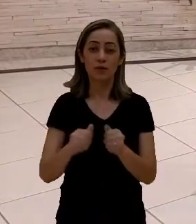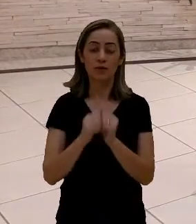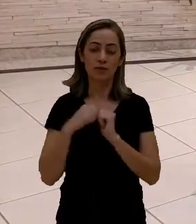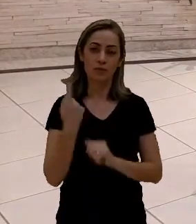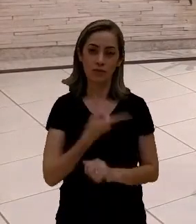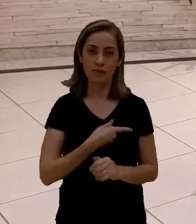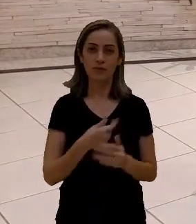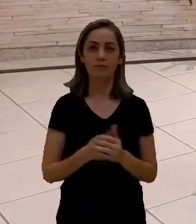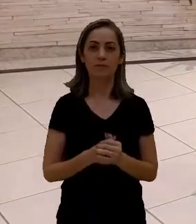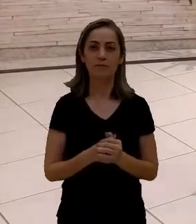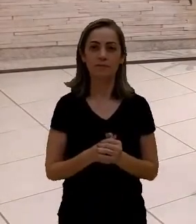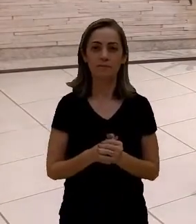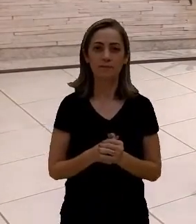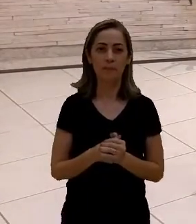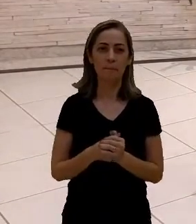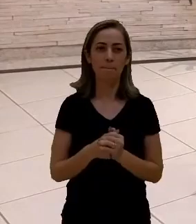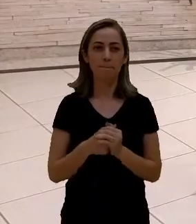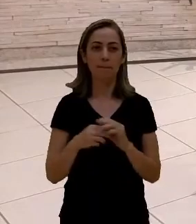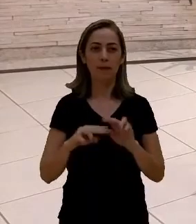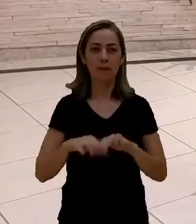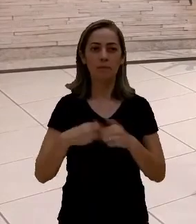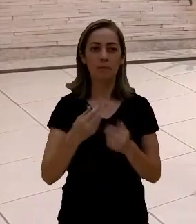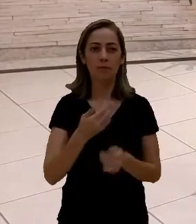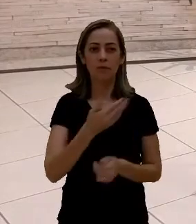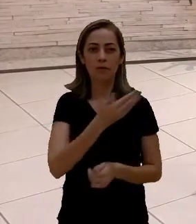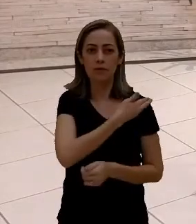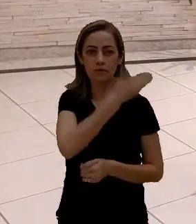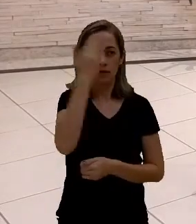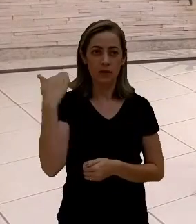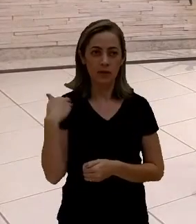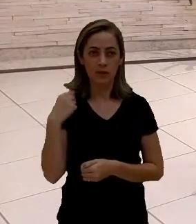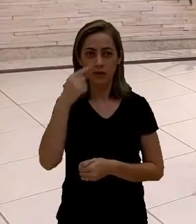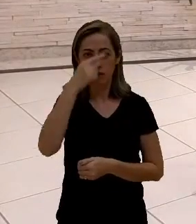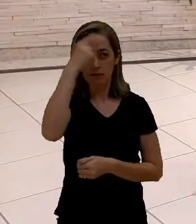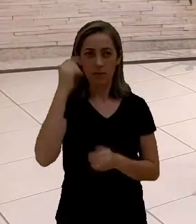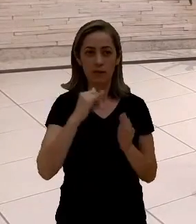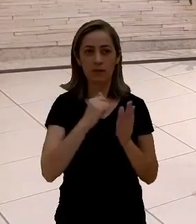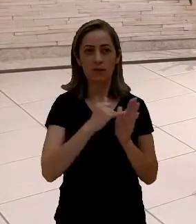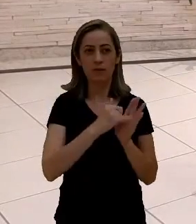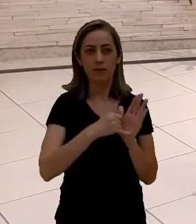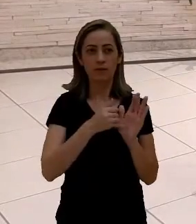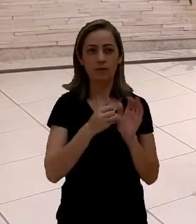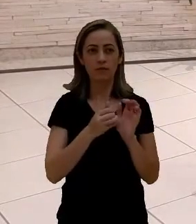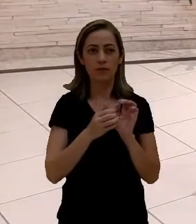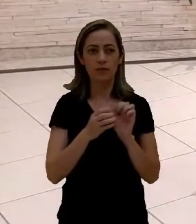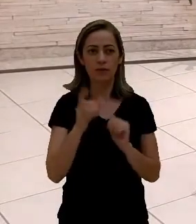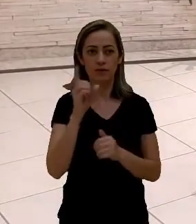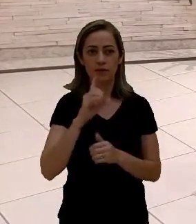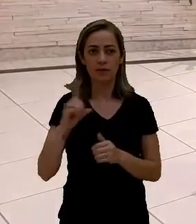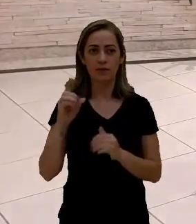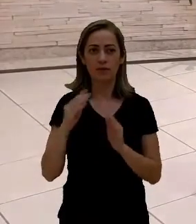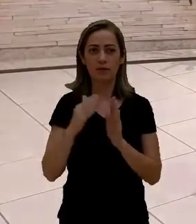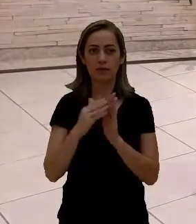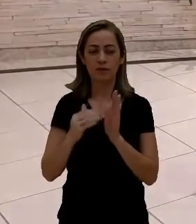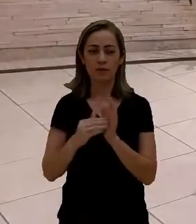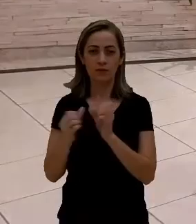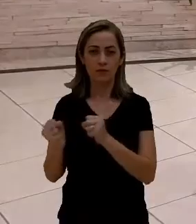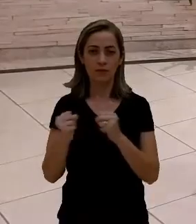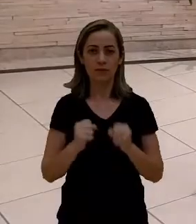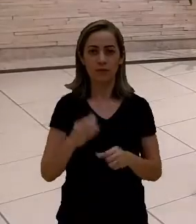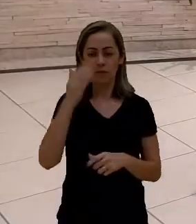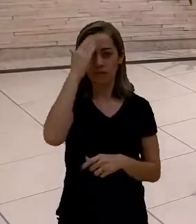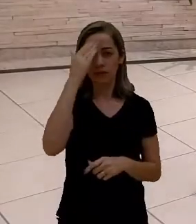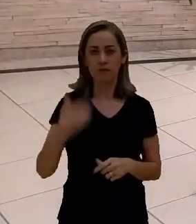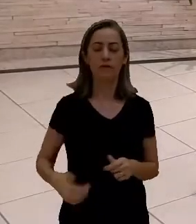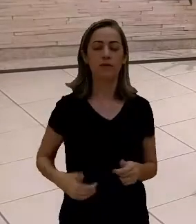nós por intercessão da Virgem Maria e de São José abençoe-vos o Deus todo poderoso Pai Filho e